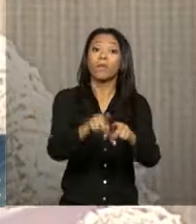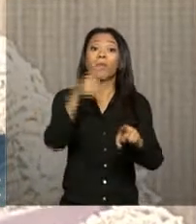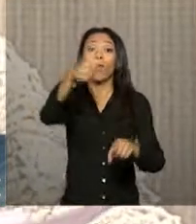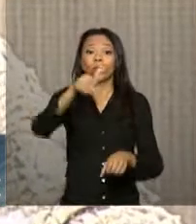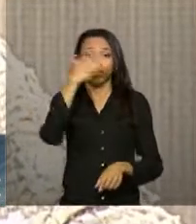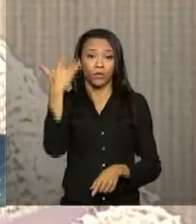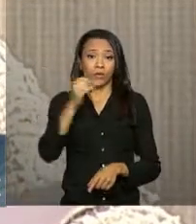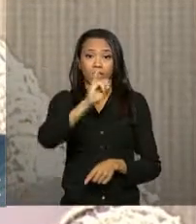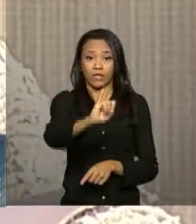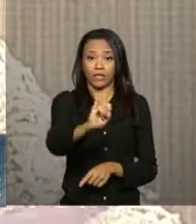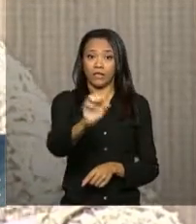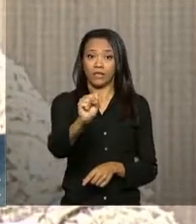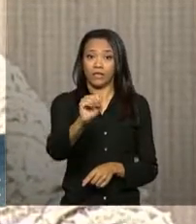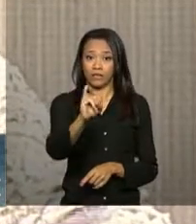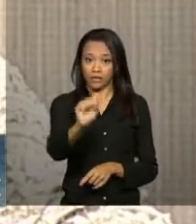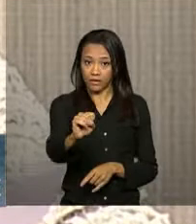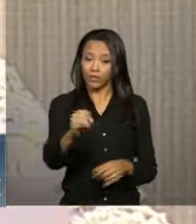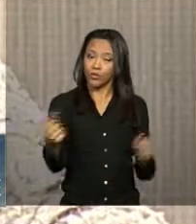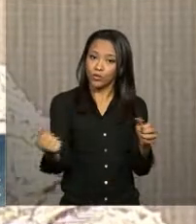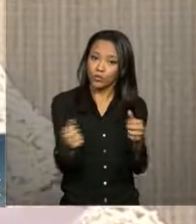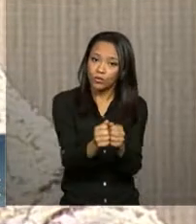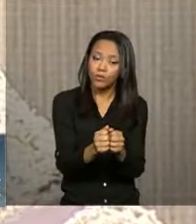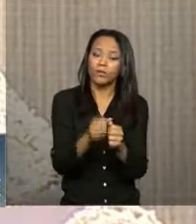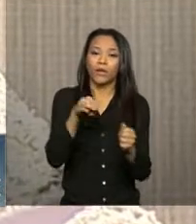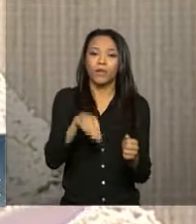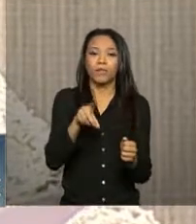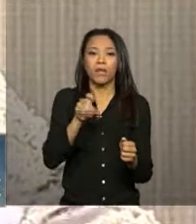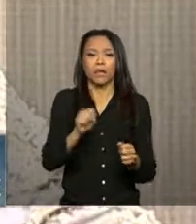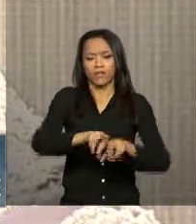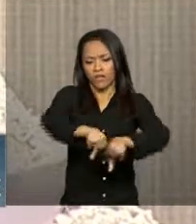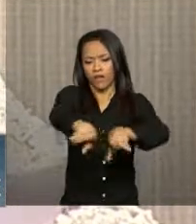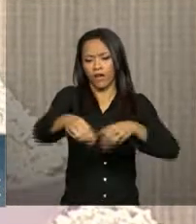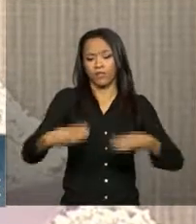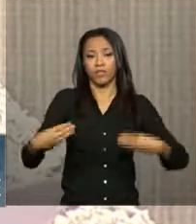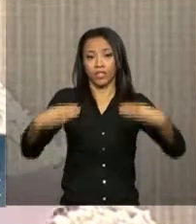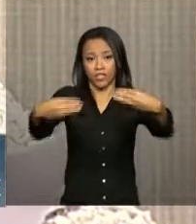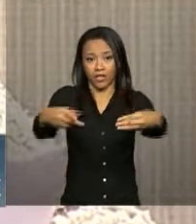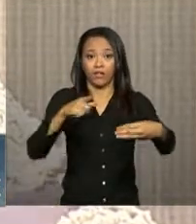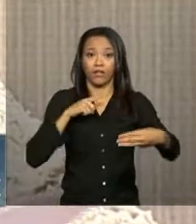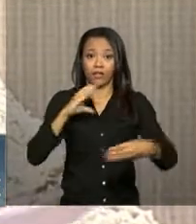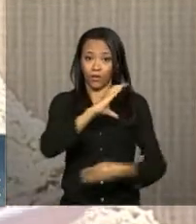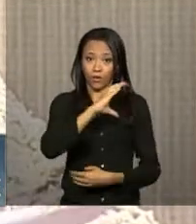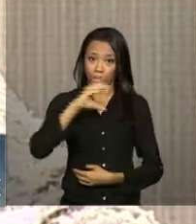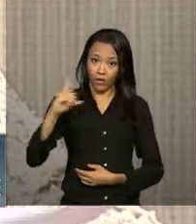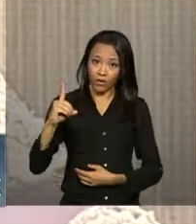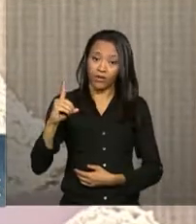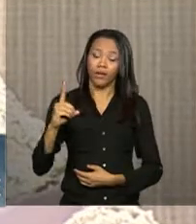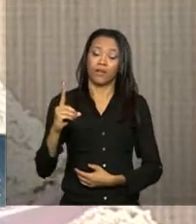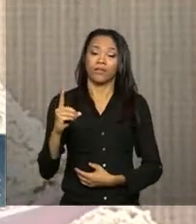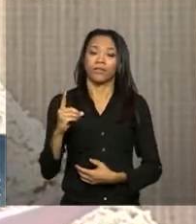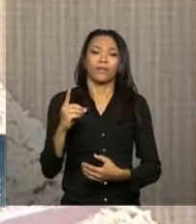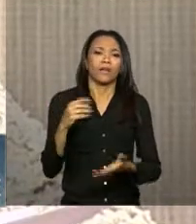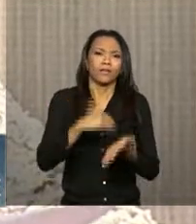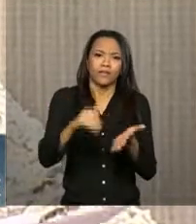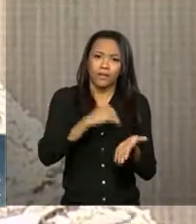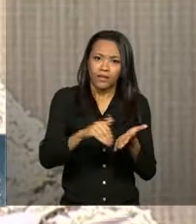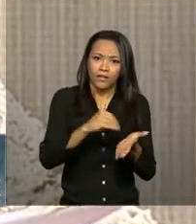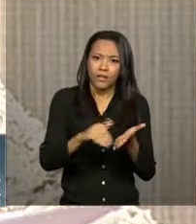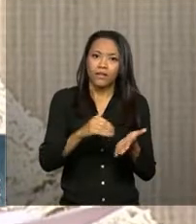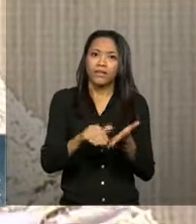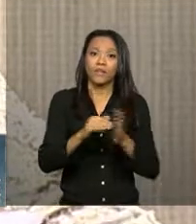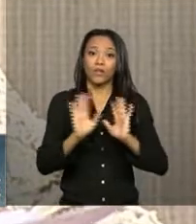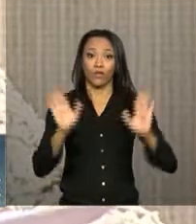que junto com o mds com conjunto dos ministérios tem coordenado a secretária executiva do fórum nacional